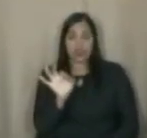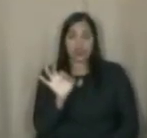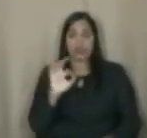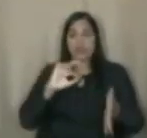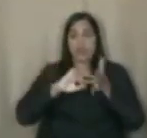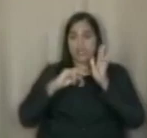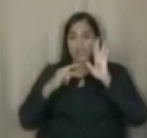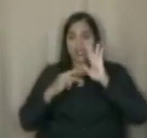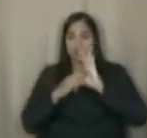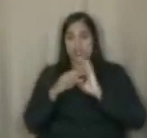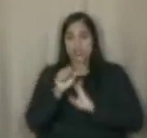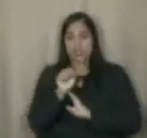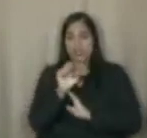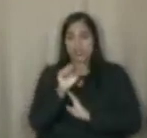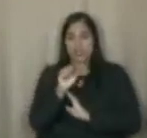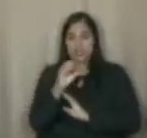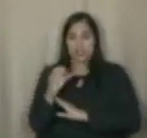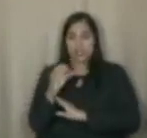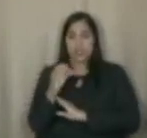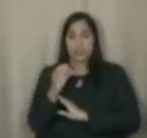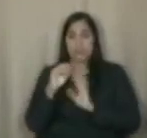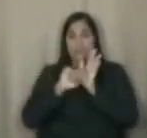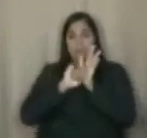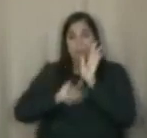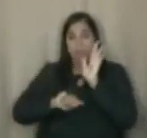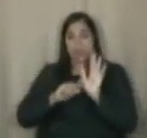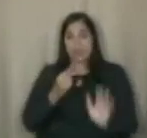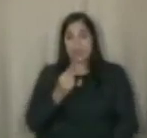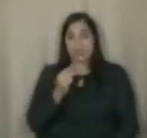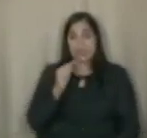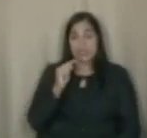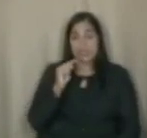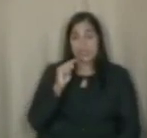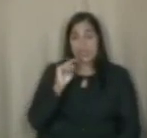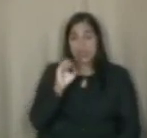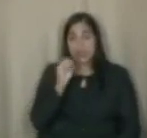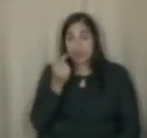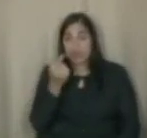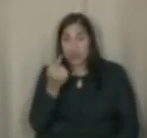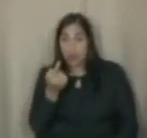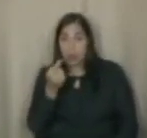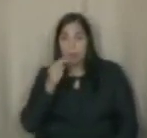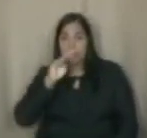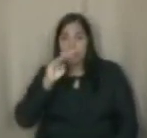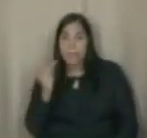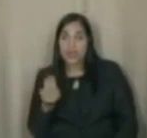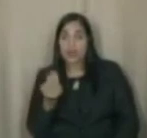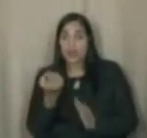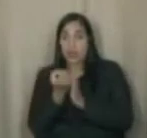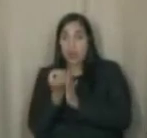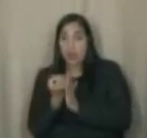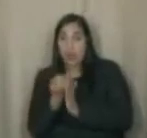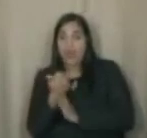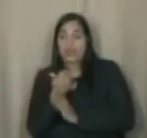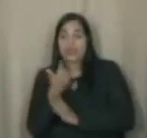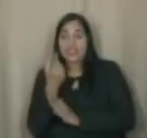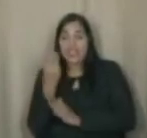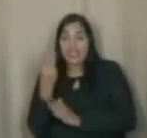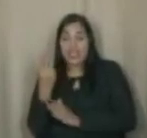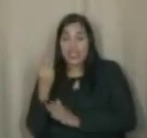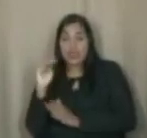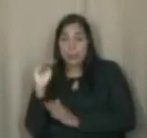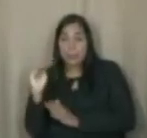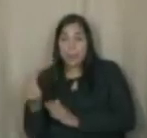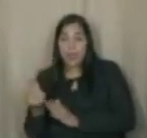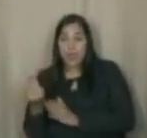para o SESC menos 121 milhões aplicados em atendimentos gratuitos, uma redução de quase 3 milhões de reais de toneladas